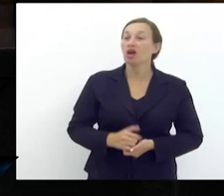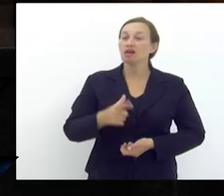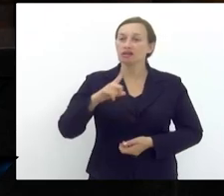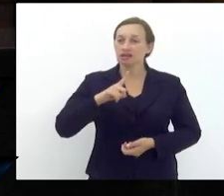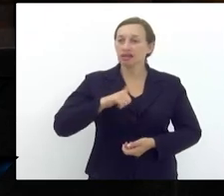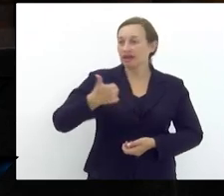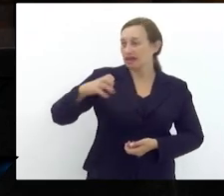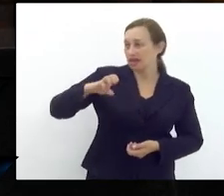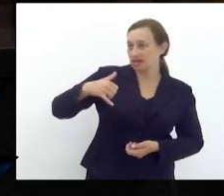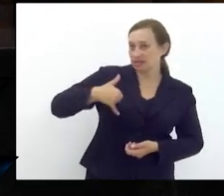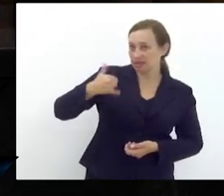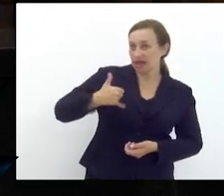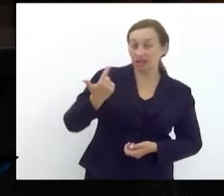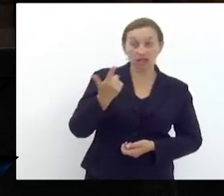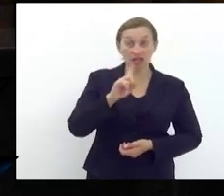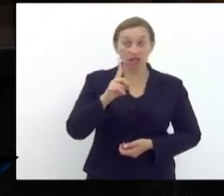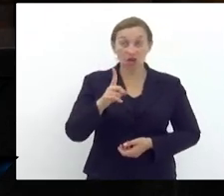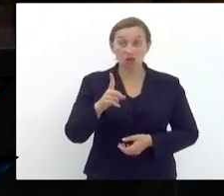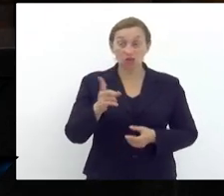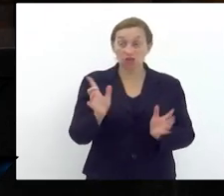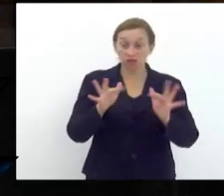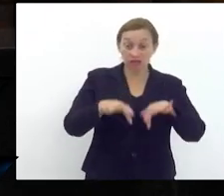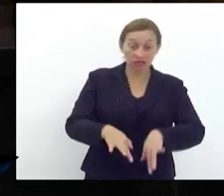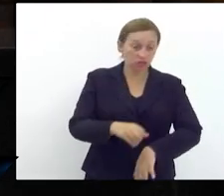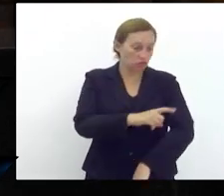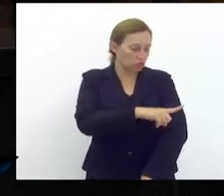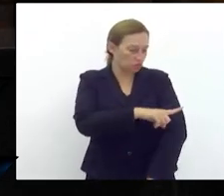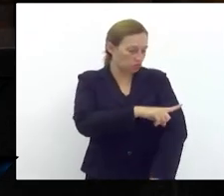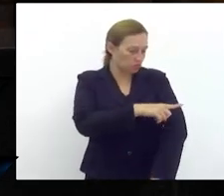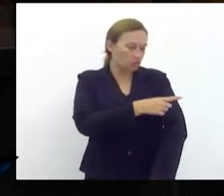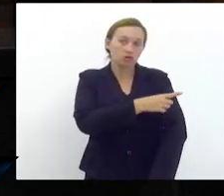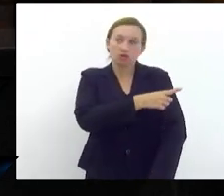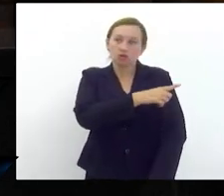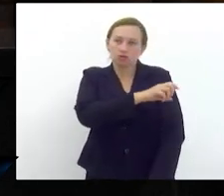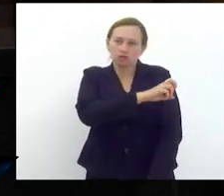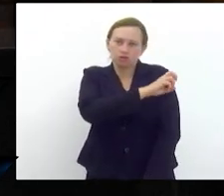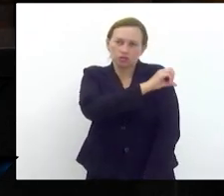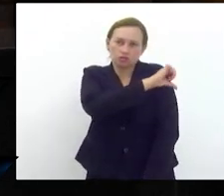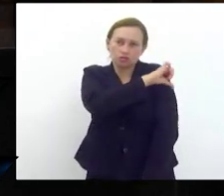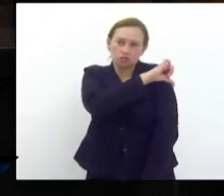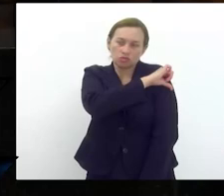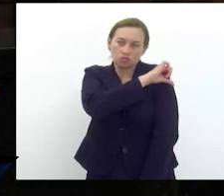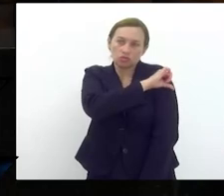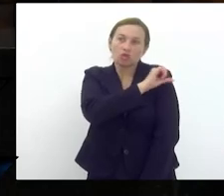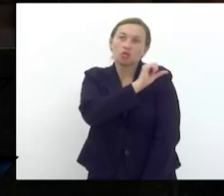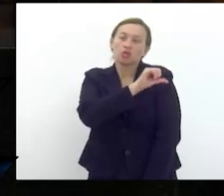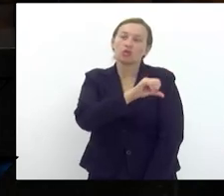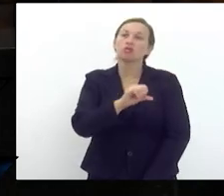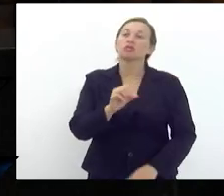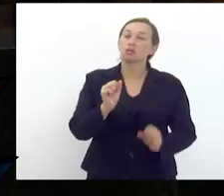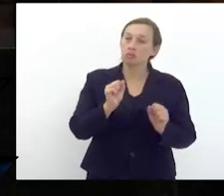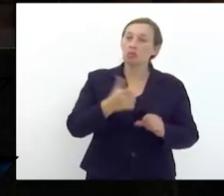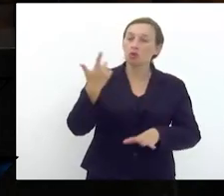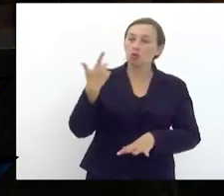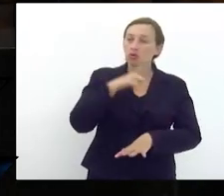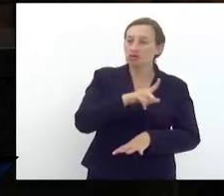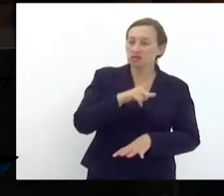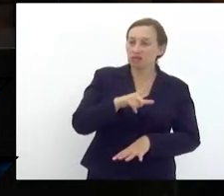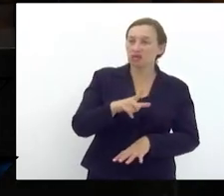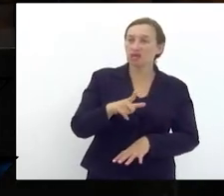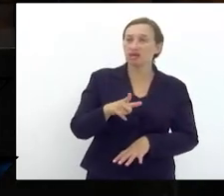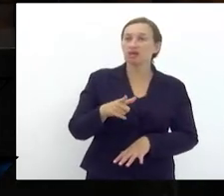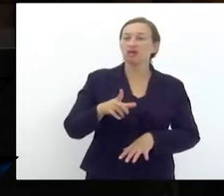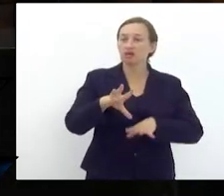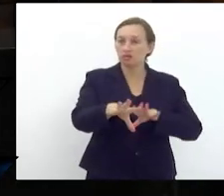15 anos e ainda não terminou o ensino fundamental você pode fazer essa prova direto e tendo ali a pontuação mínima conseguir esse diploma